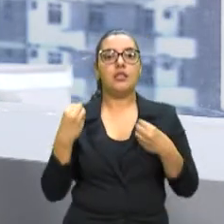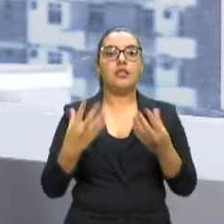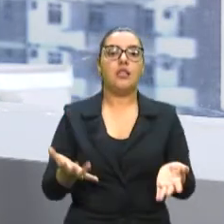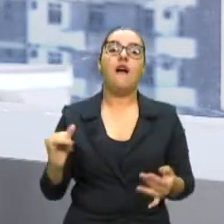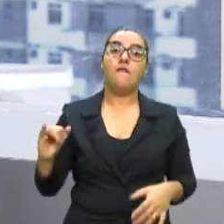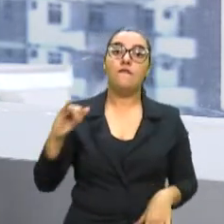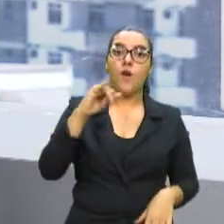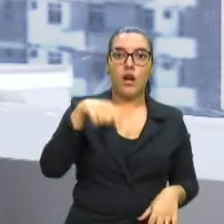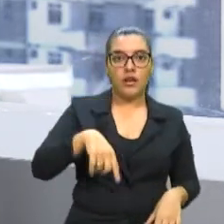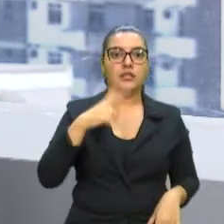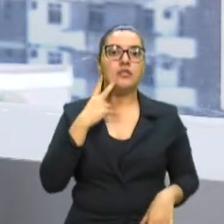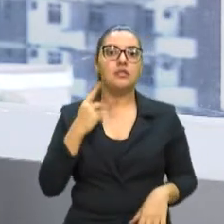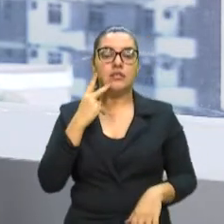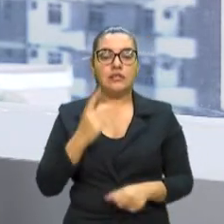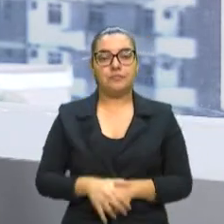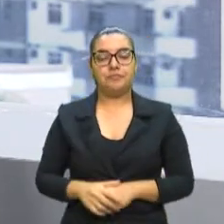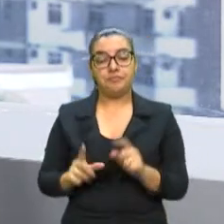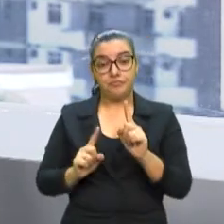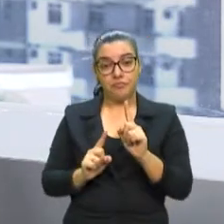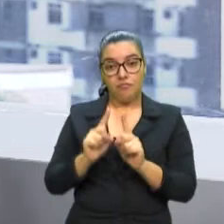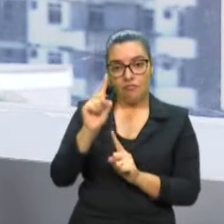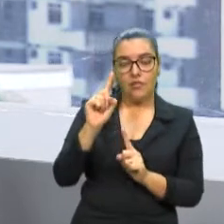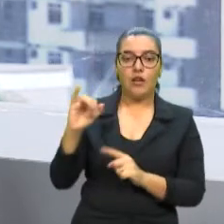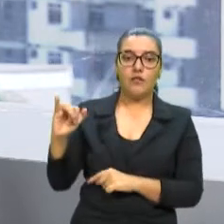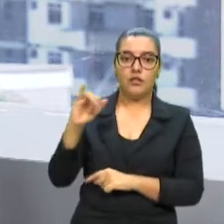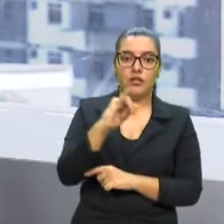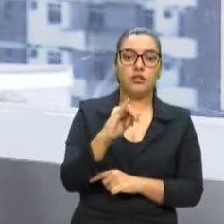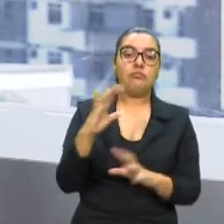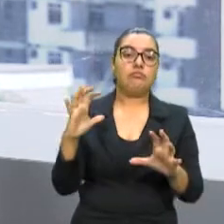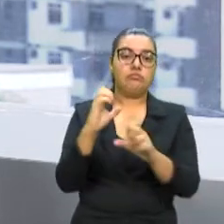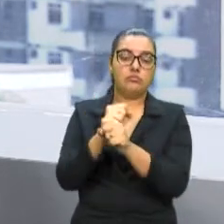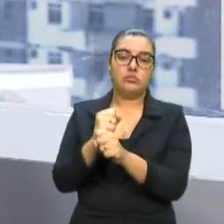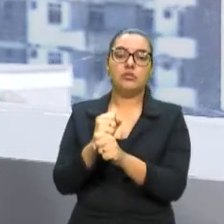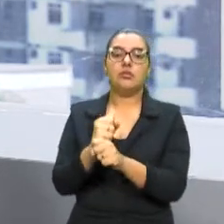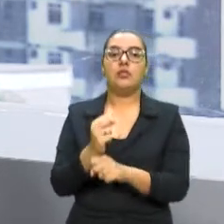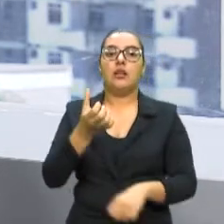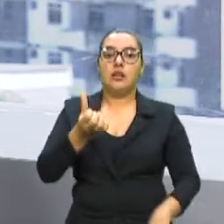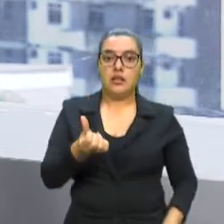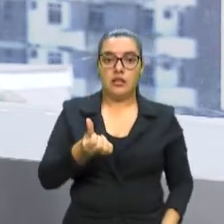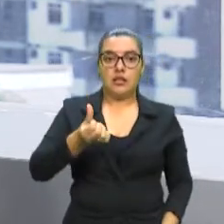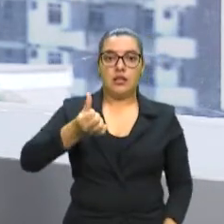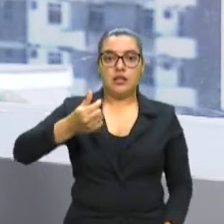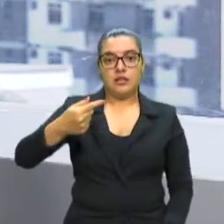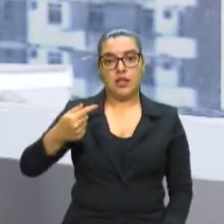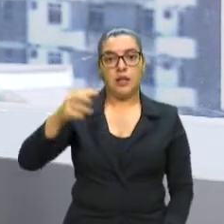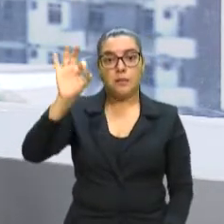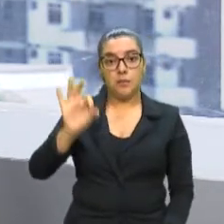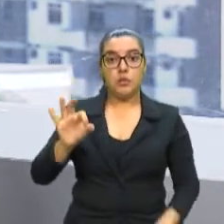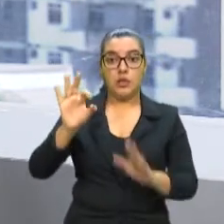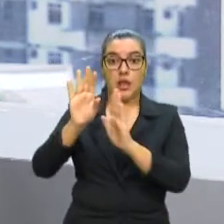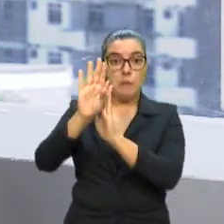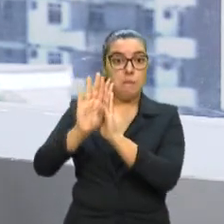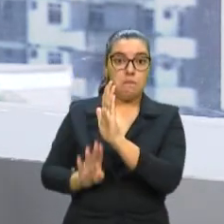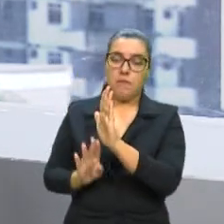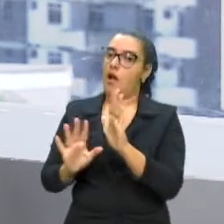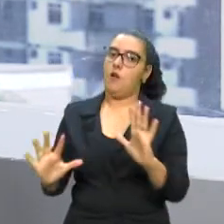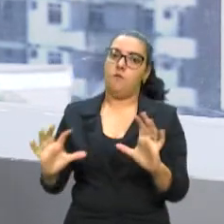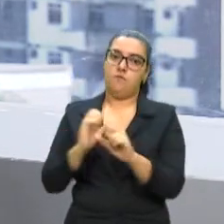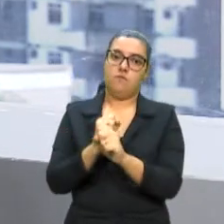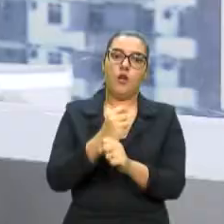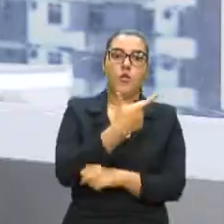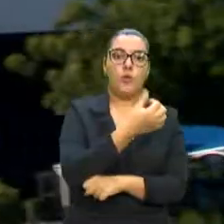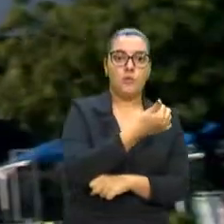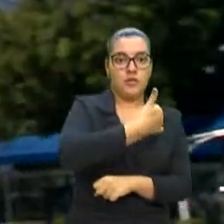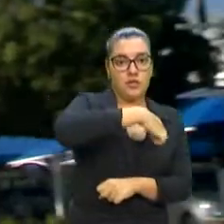Ceará. O índice de voos em 2020 chegou a ser 67% abaixo da média de